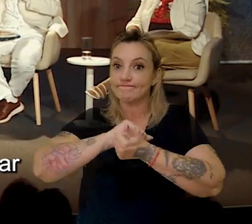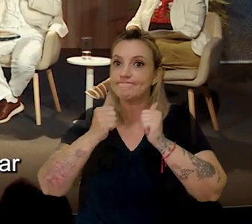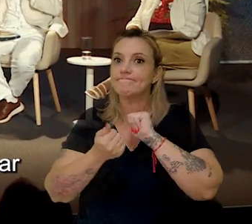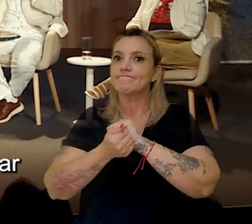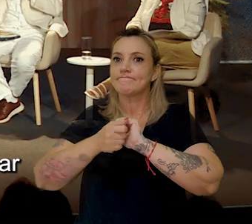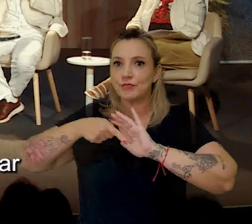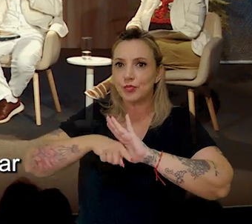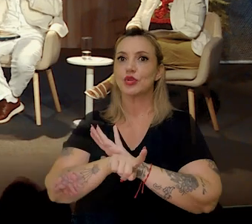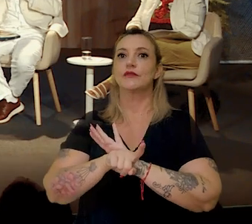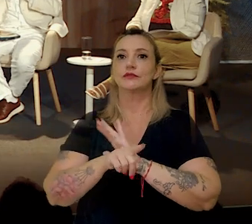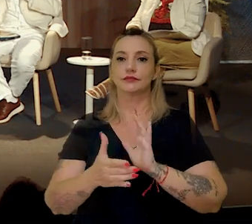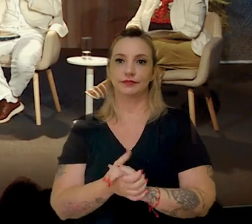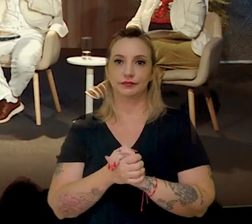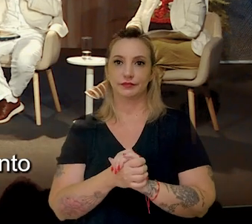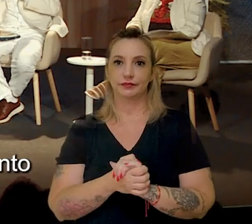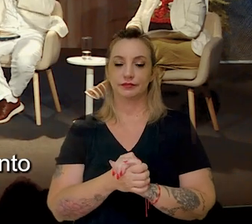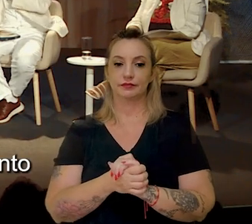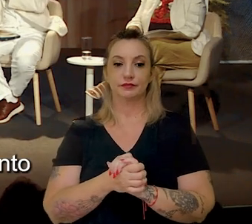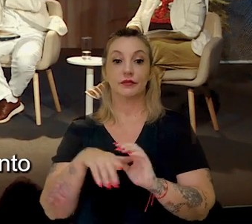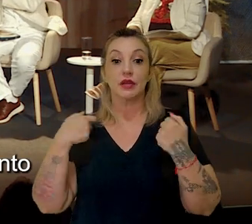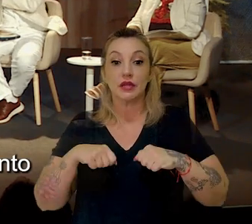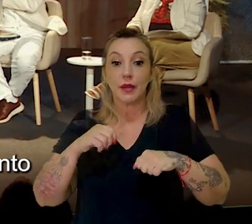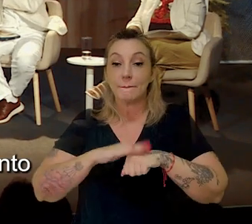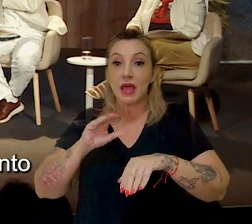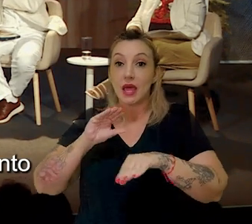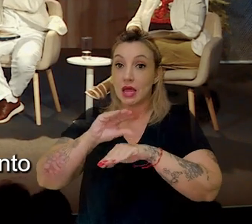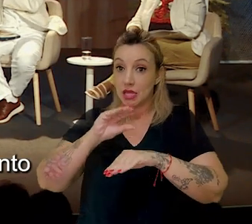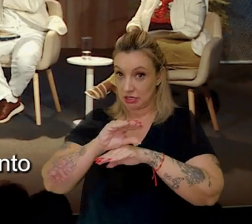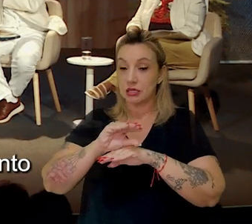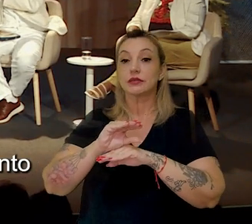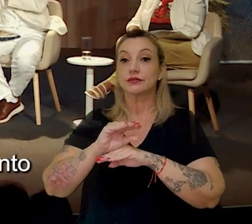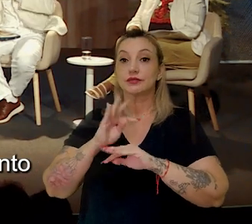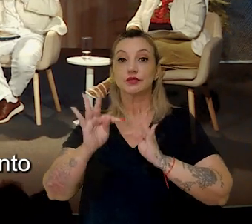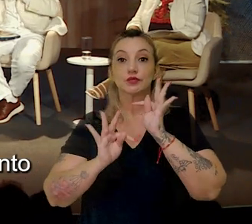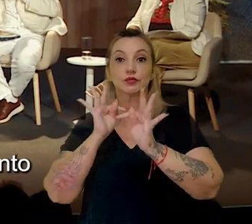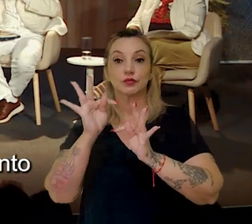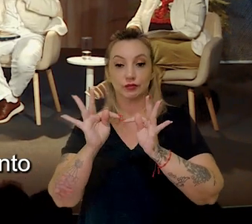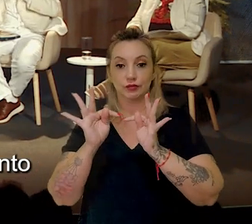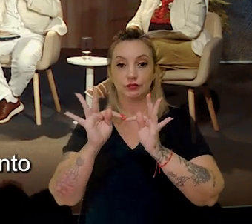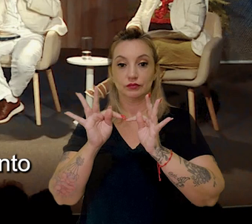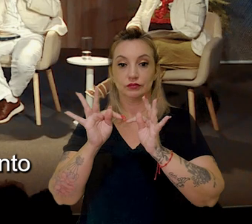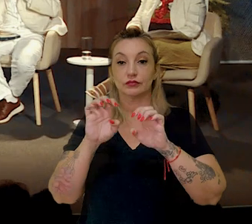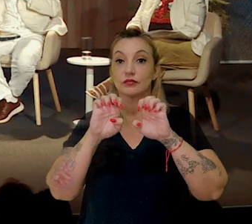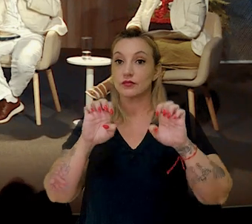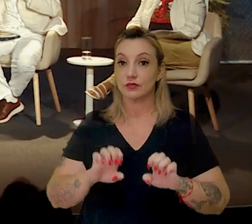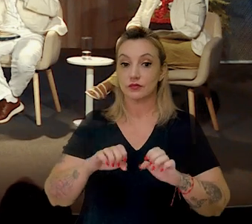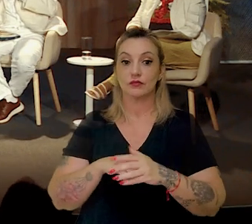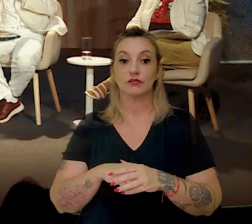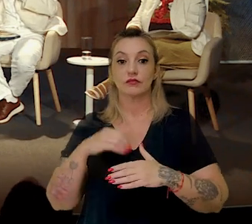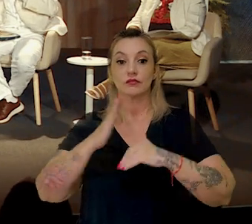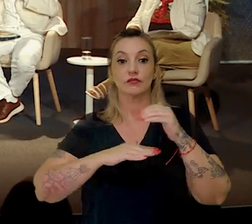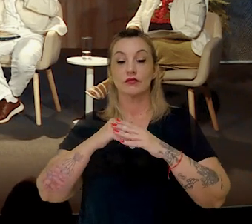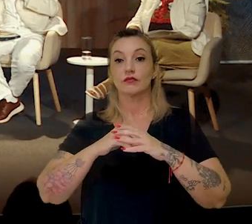adaptação Severa é onde a gente vai ter que ter tem o maior investimento em tecnologia e infraestrutura para